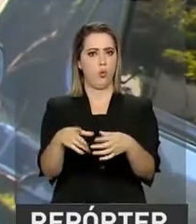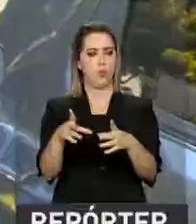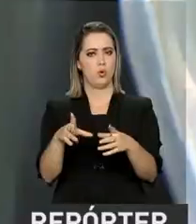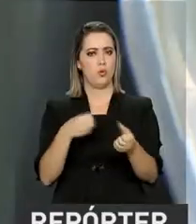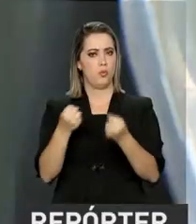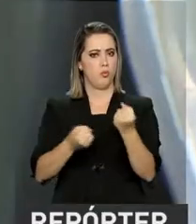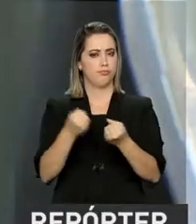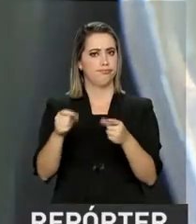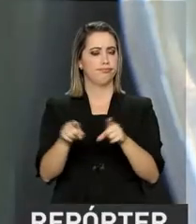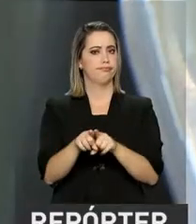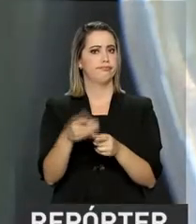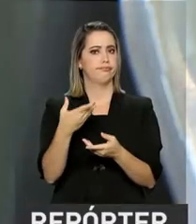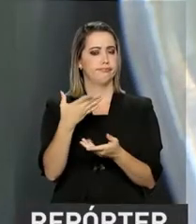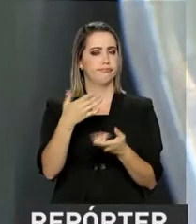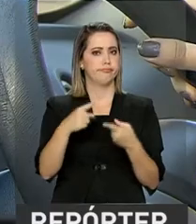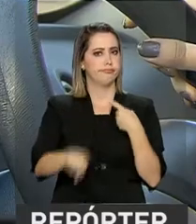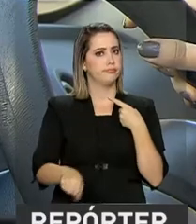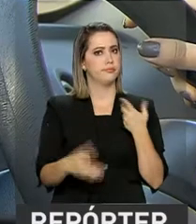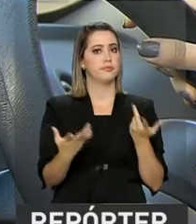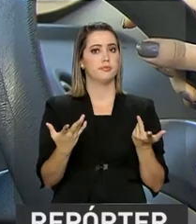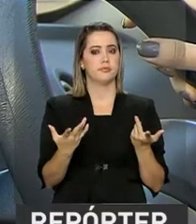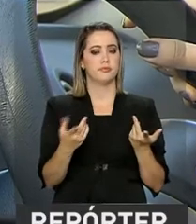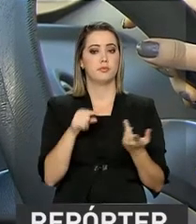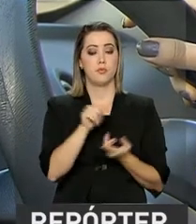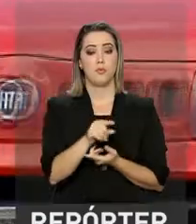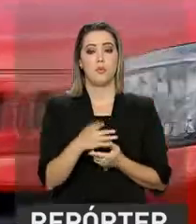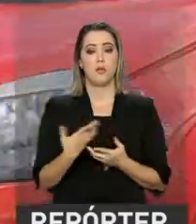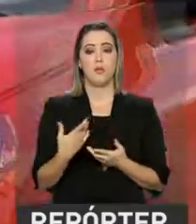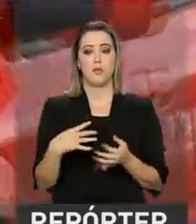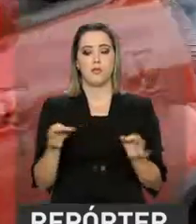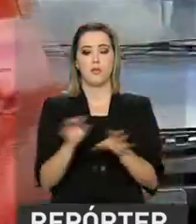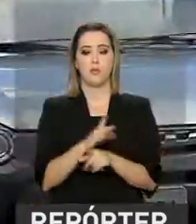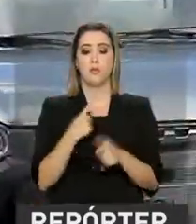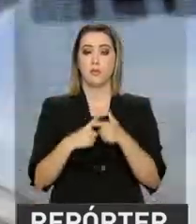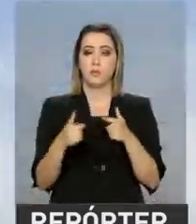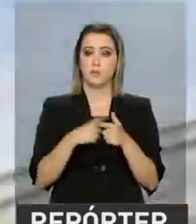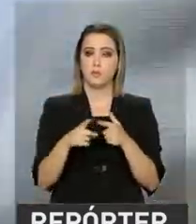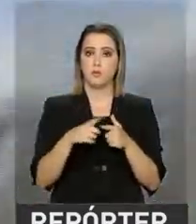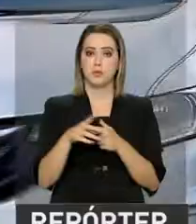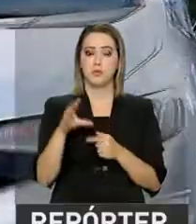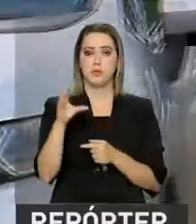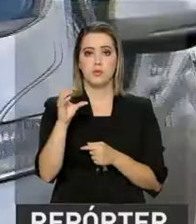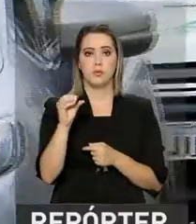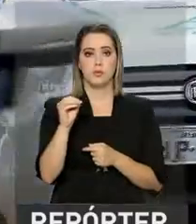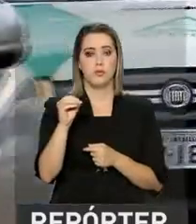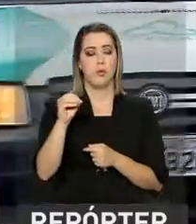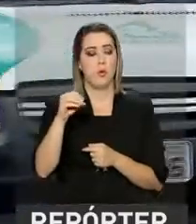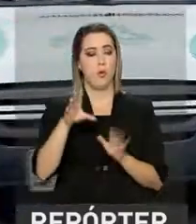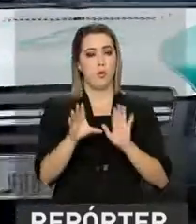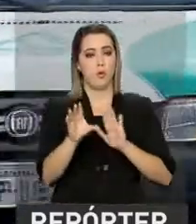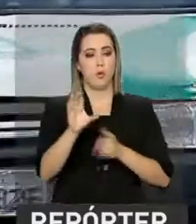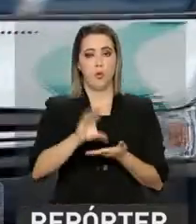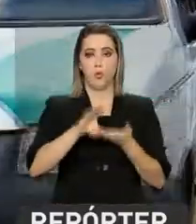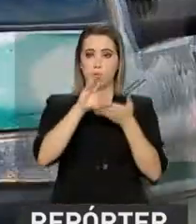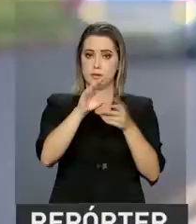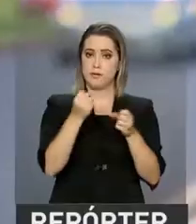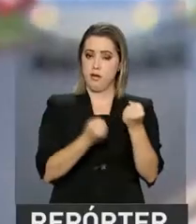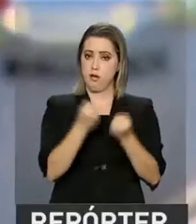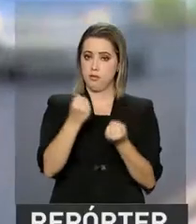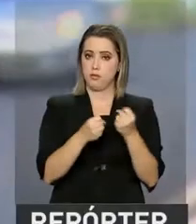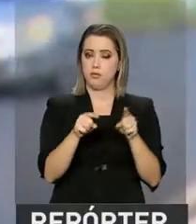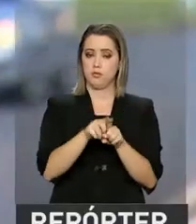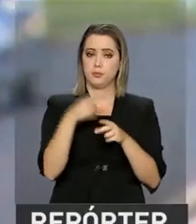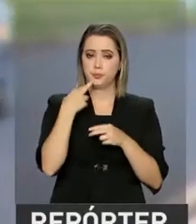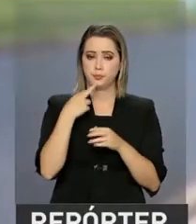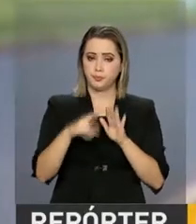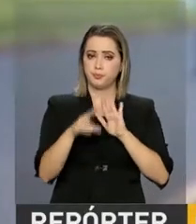de placa mas para resolver transtornos como de mona lisa o conselho nacional de trânsito acaba de publicar uma resolução a medida